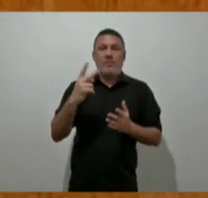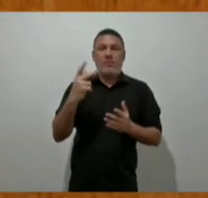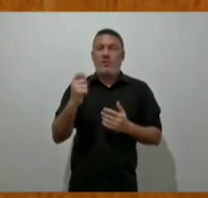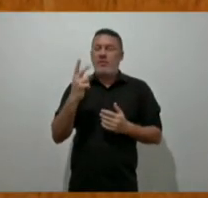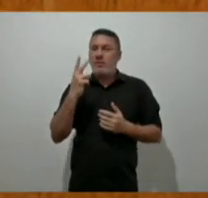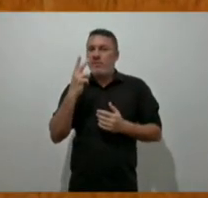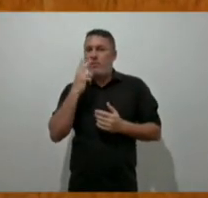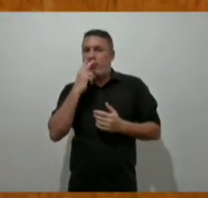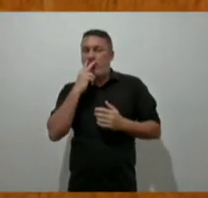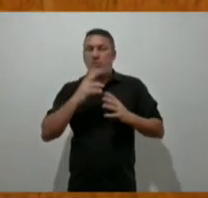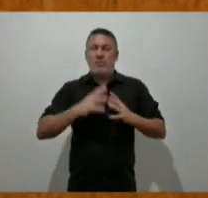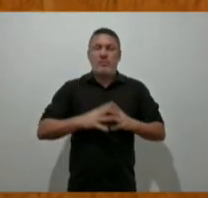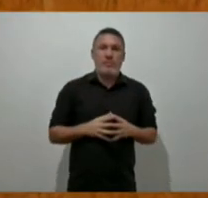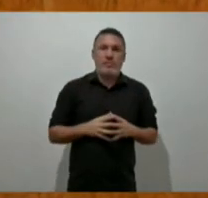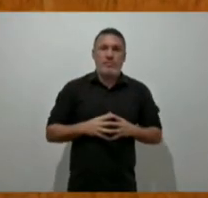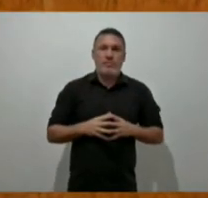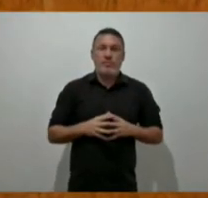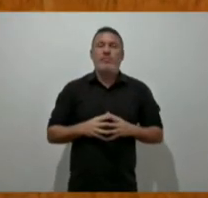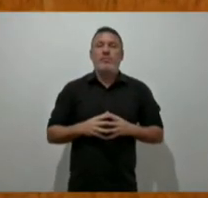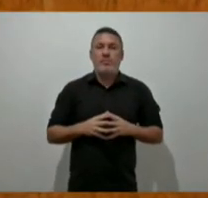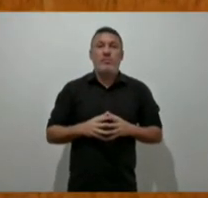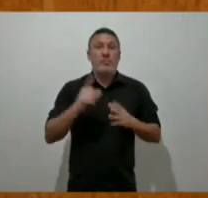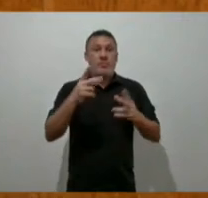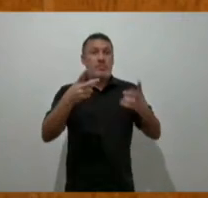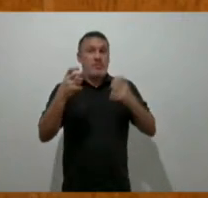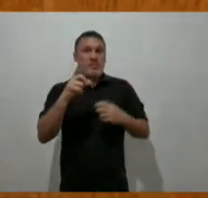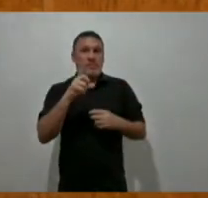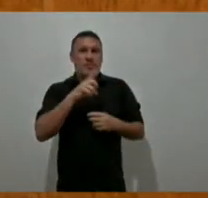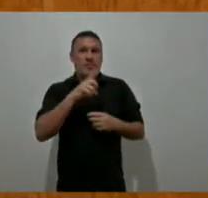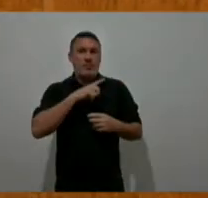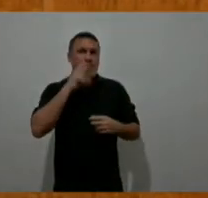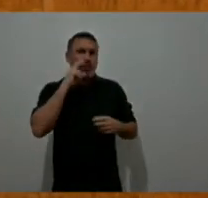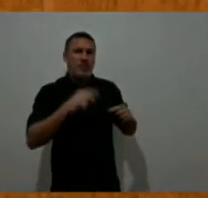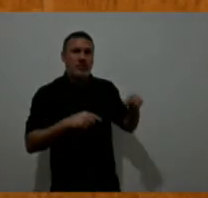Bom, você deve ter percebido já que aqui no canto da tela tem